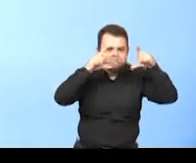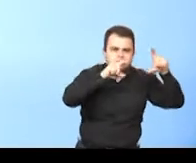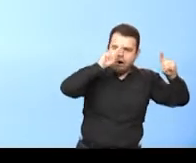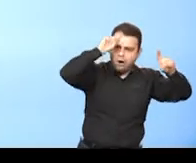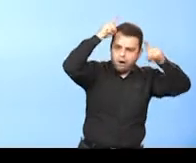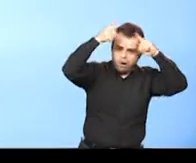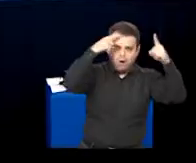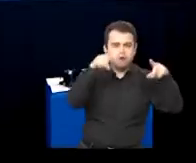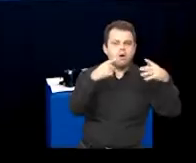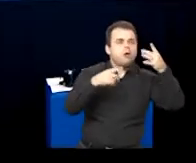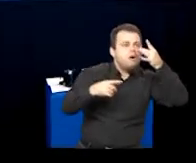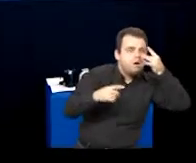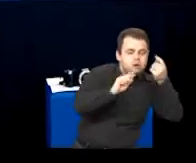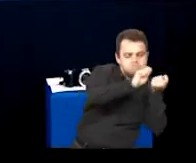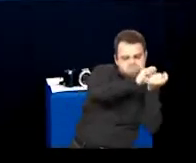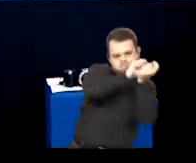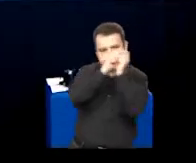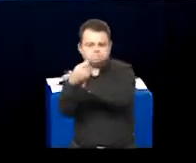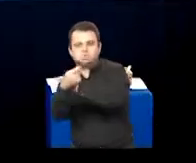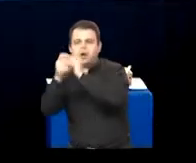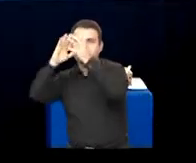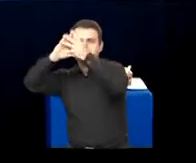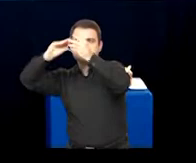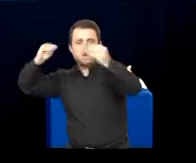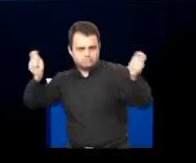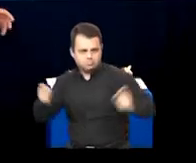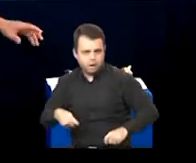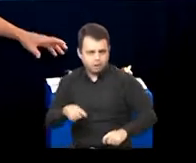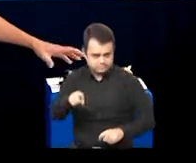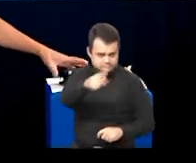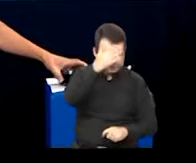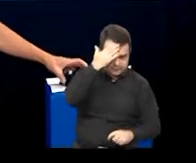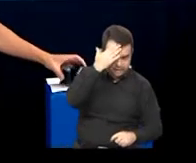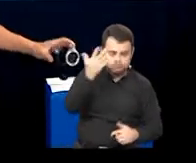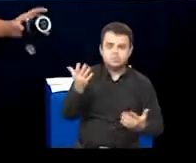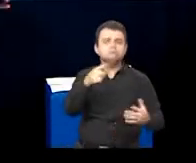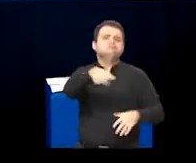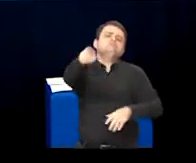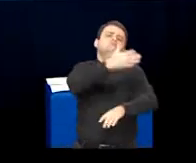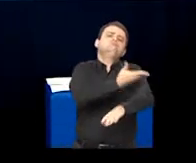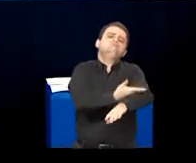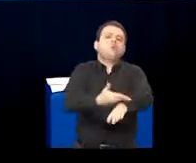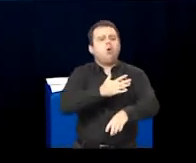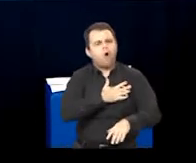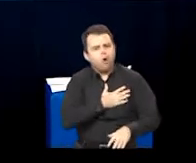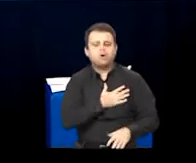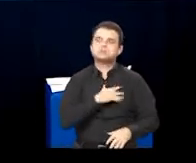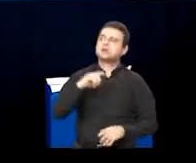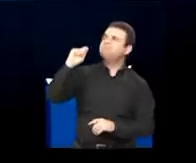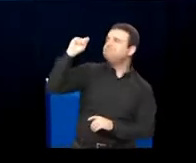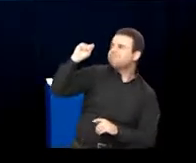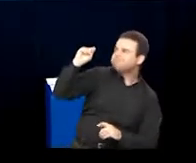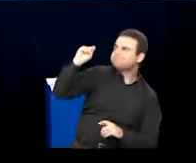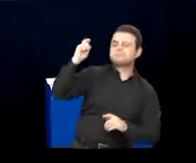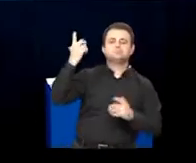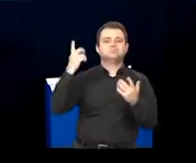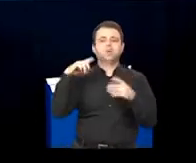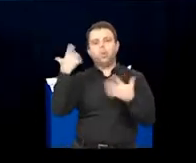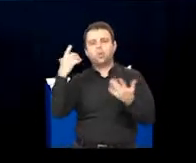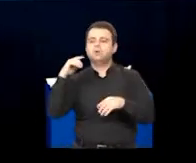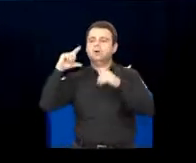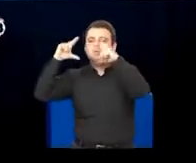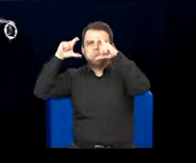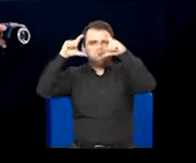composição abstrata? Bom, acredito que a maioria de vocês gosta de tirar fotos usando máquina ou a própria câmera do